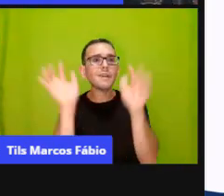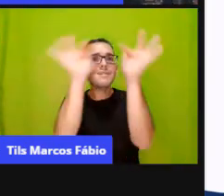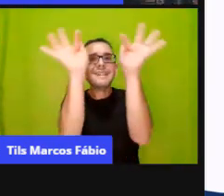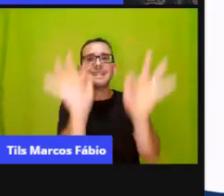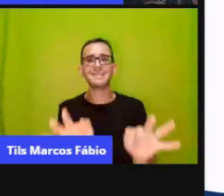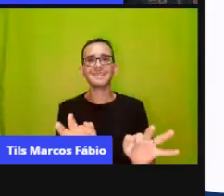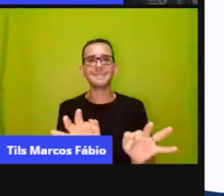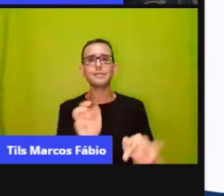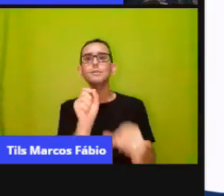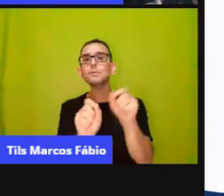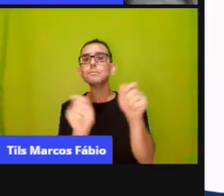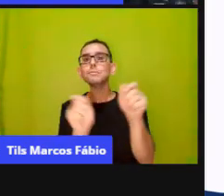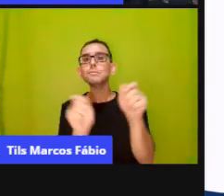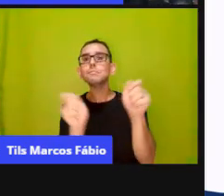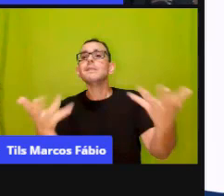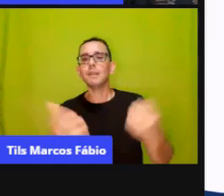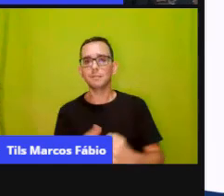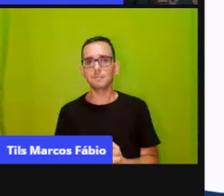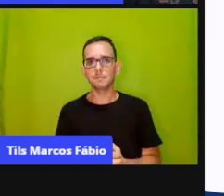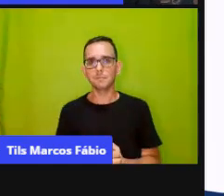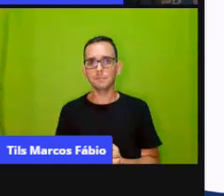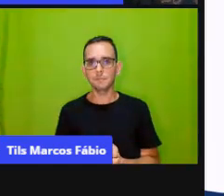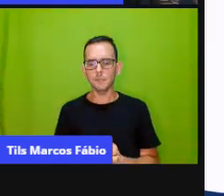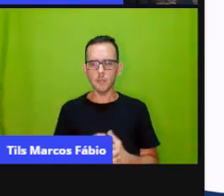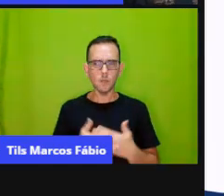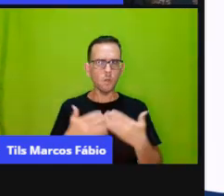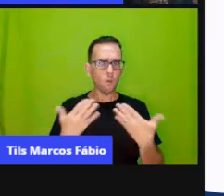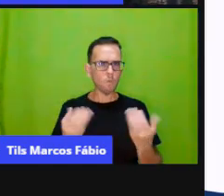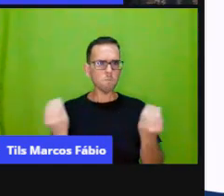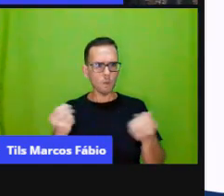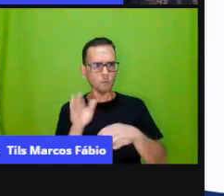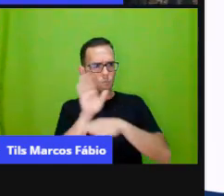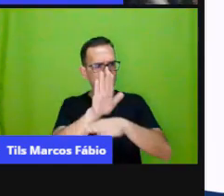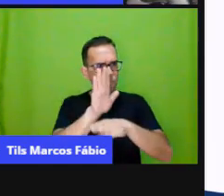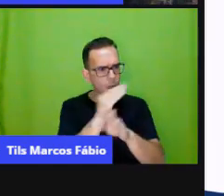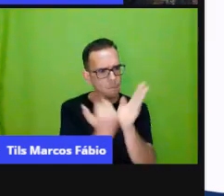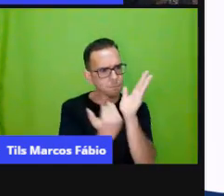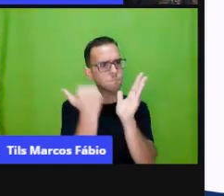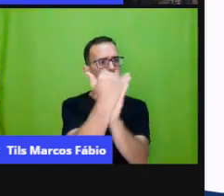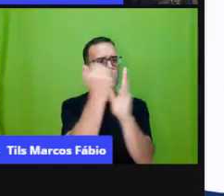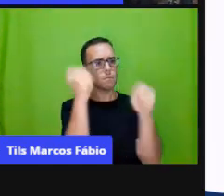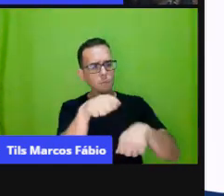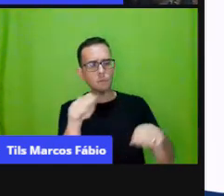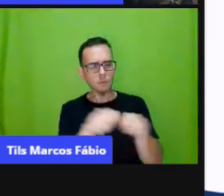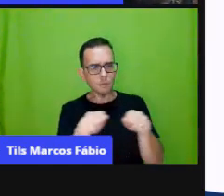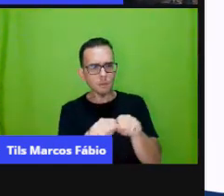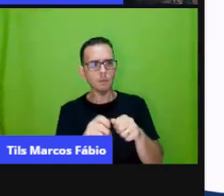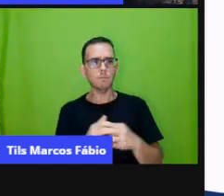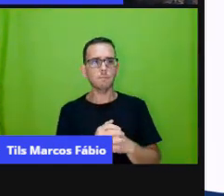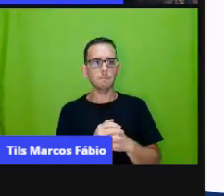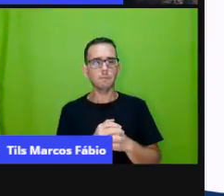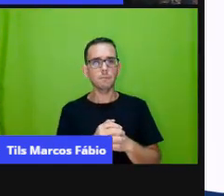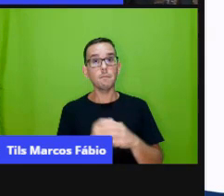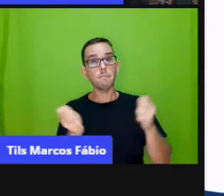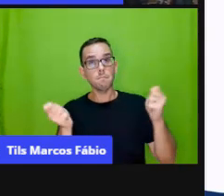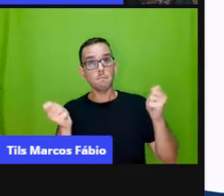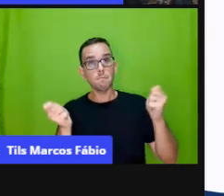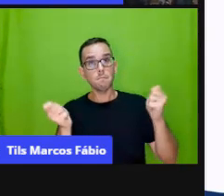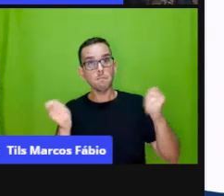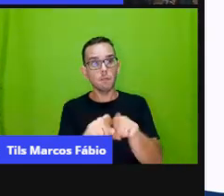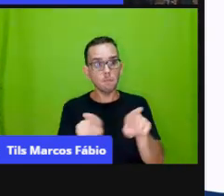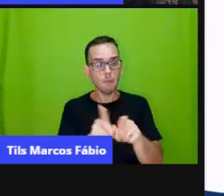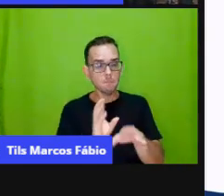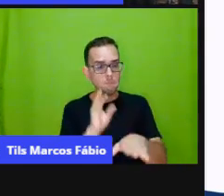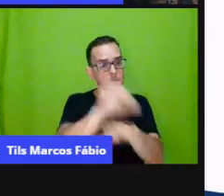que eu posso fazer? Bom, como que eu faço um enriquecimento alimentar? Eu posso diversificar o sabor das rações. E